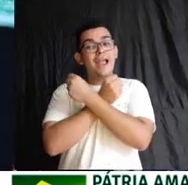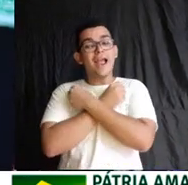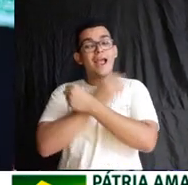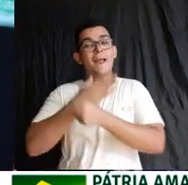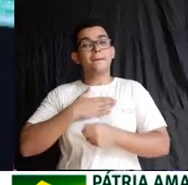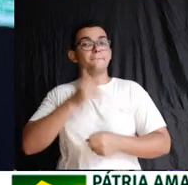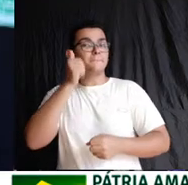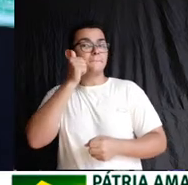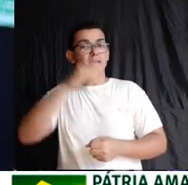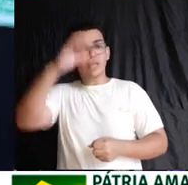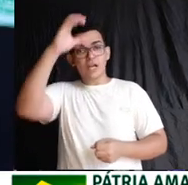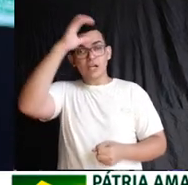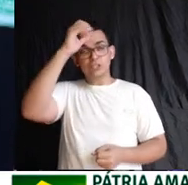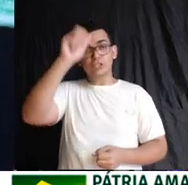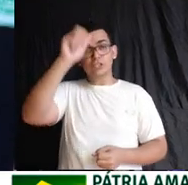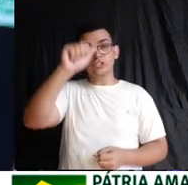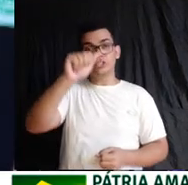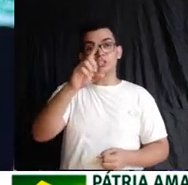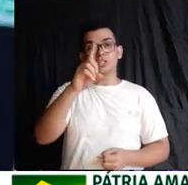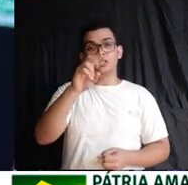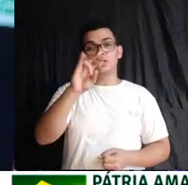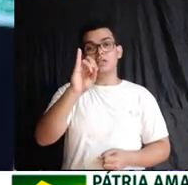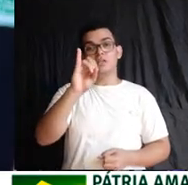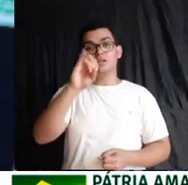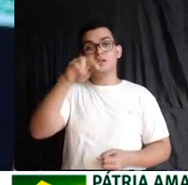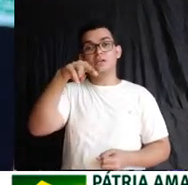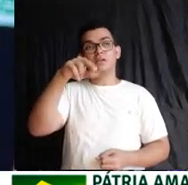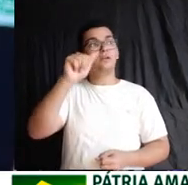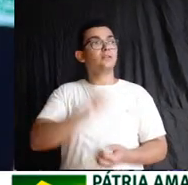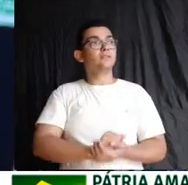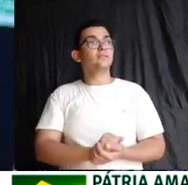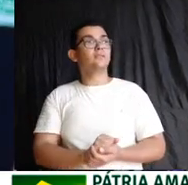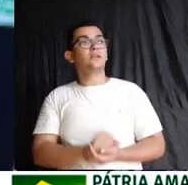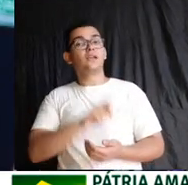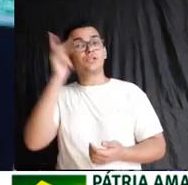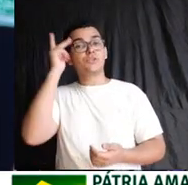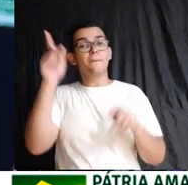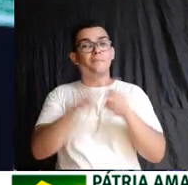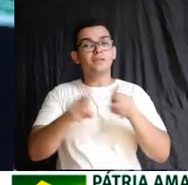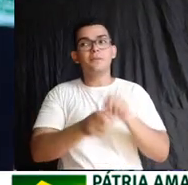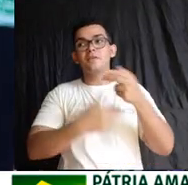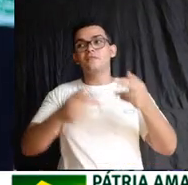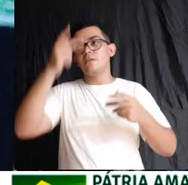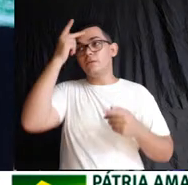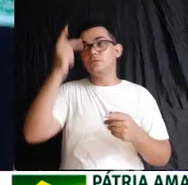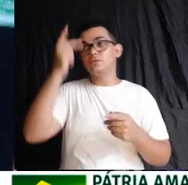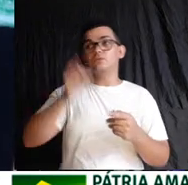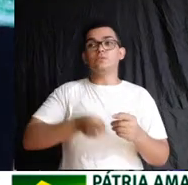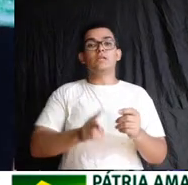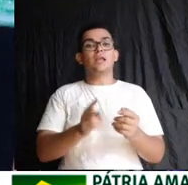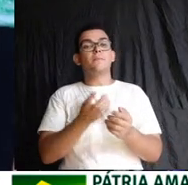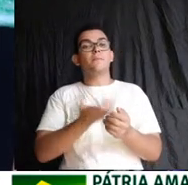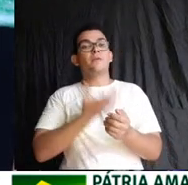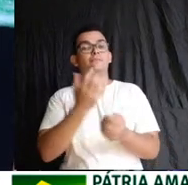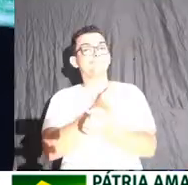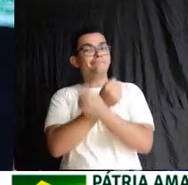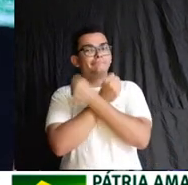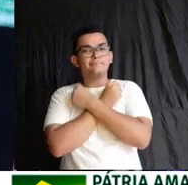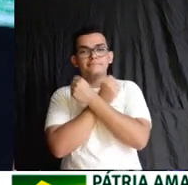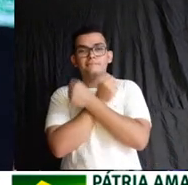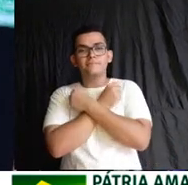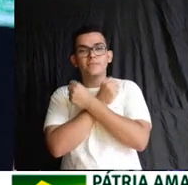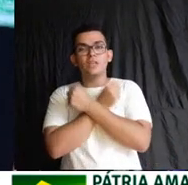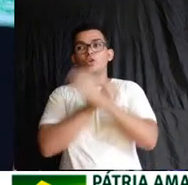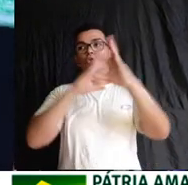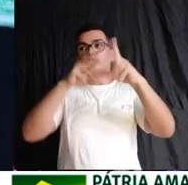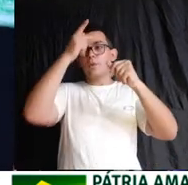A Valéria, a Kelly, o Dudu CDs lá do Crato, Adriano, meu tio. Estão todo mundo assistindo lá e